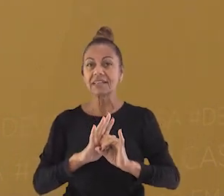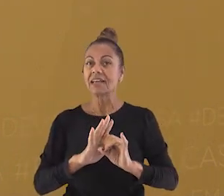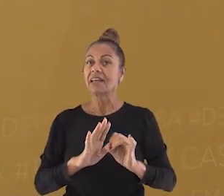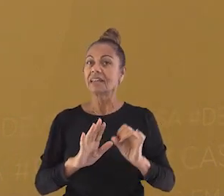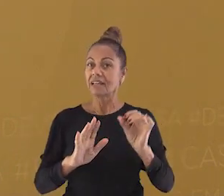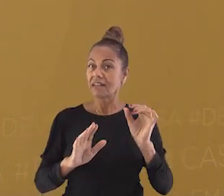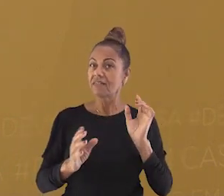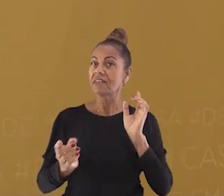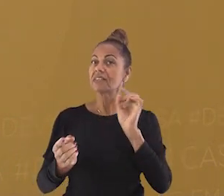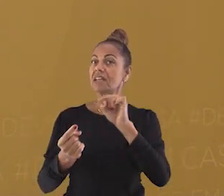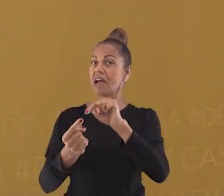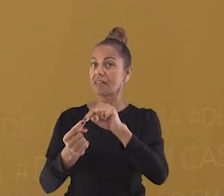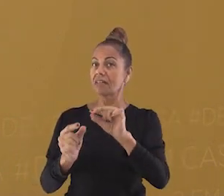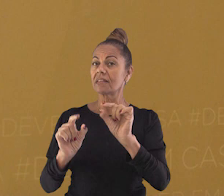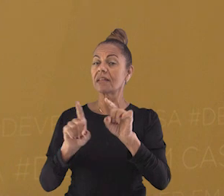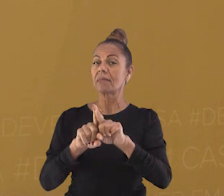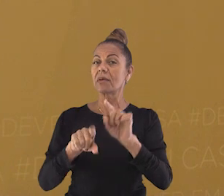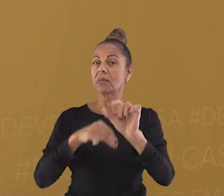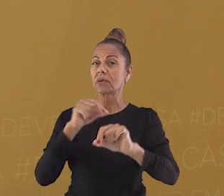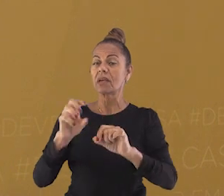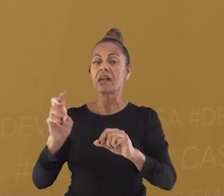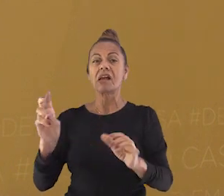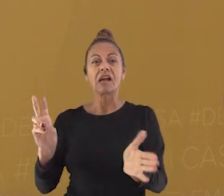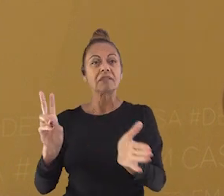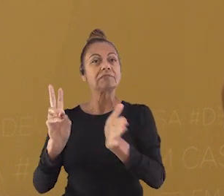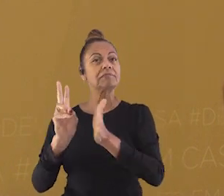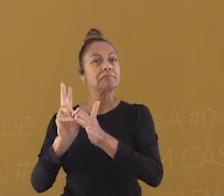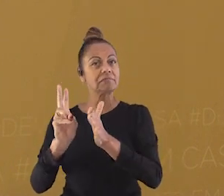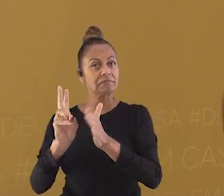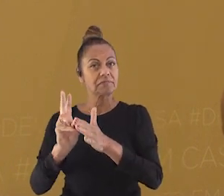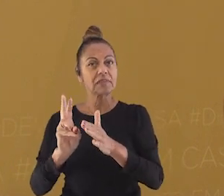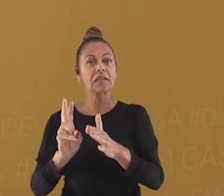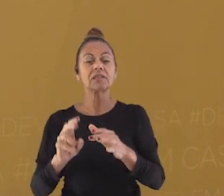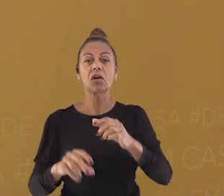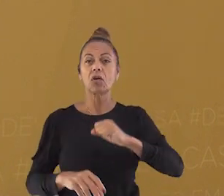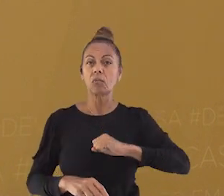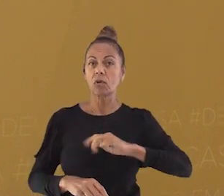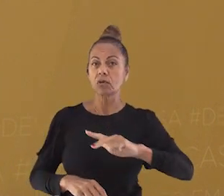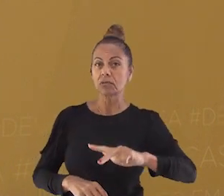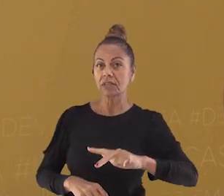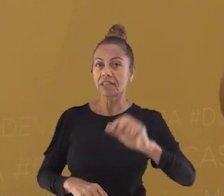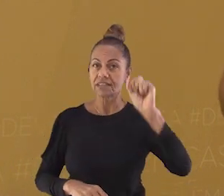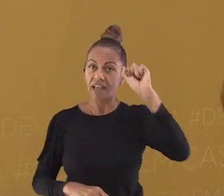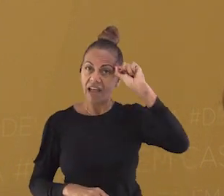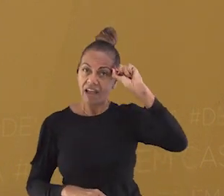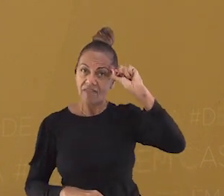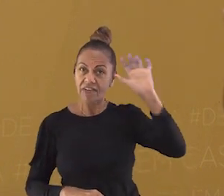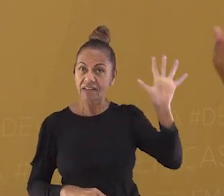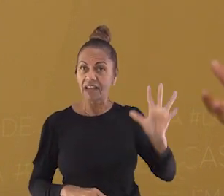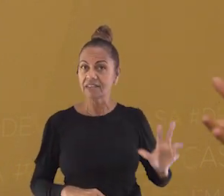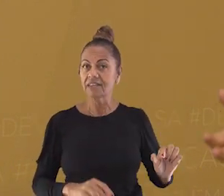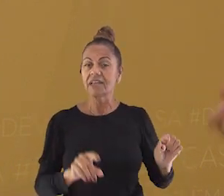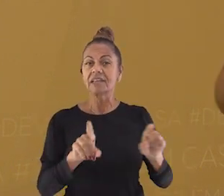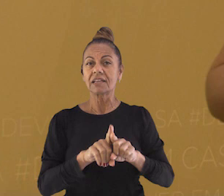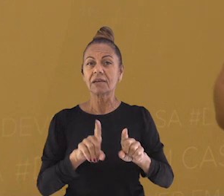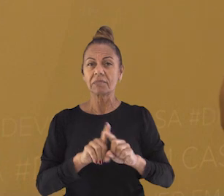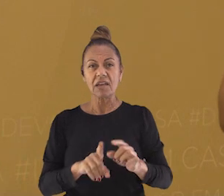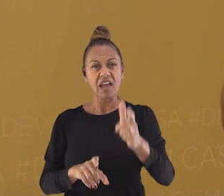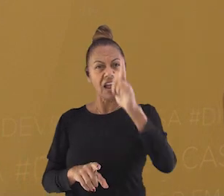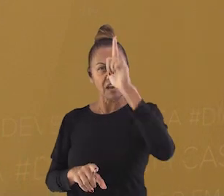e africanos, o país recebeu, ao longo dos séculos de formação da sociedade, imigrantes